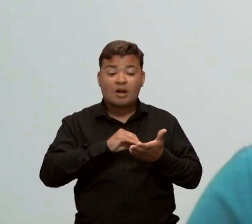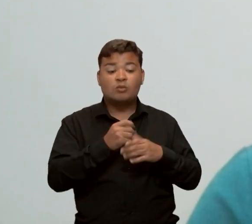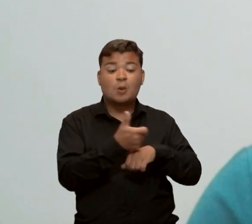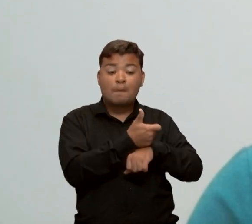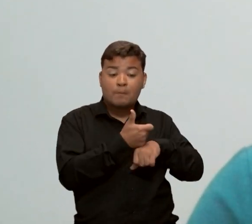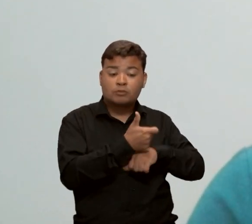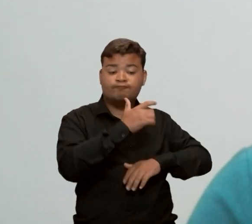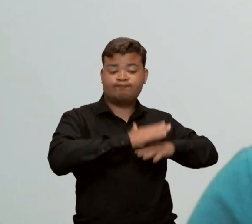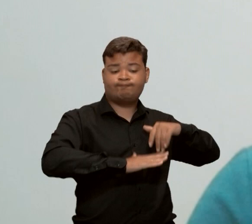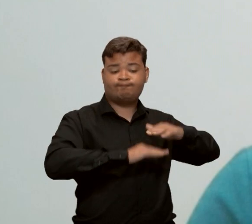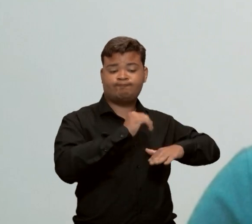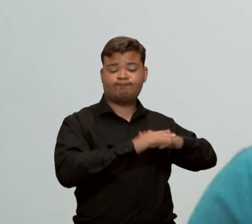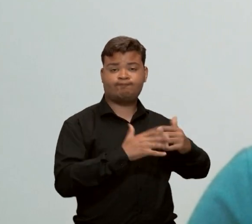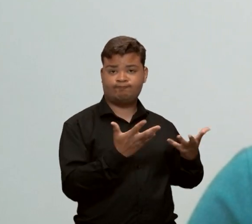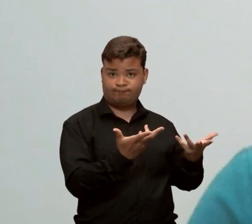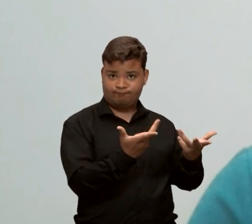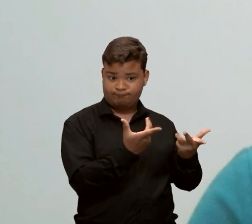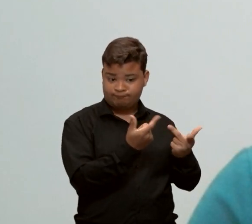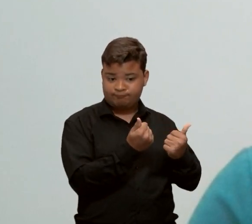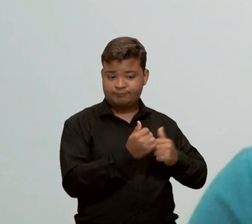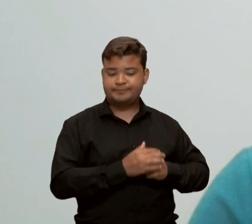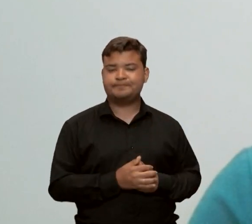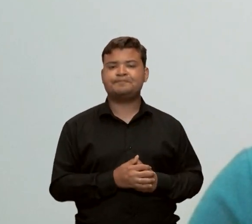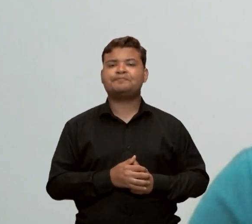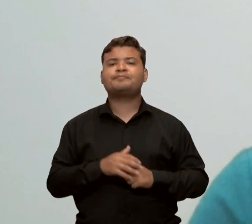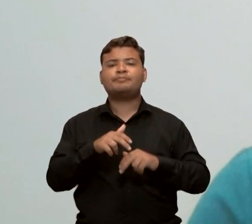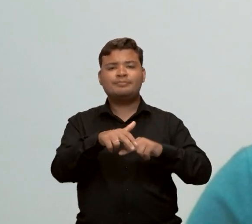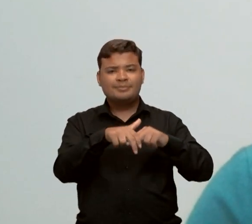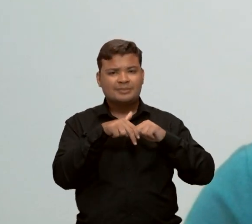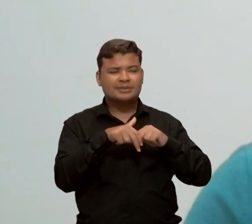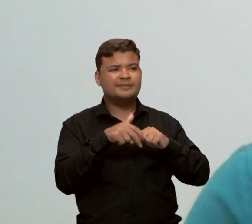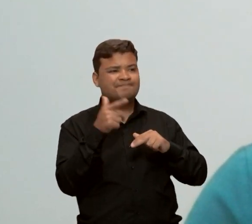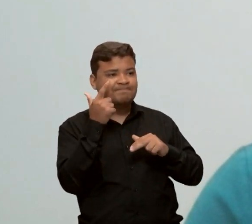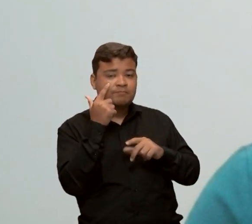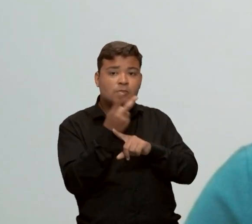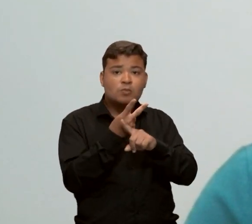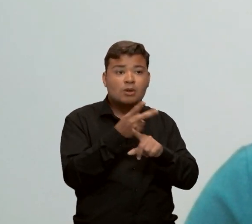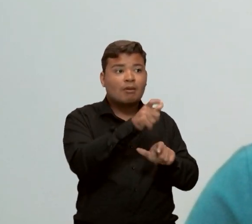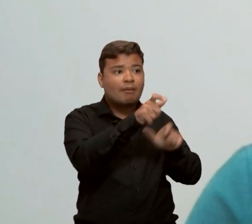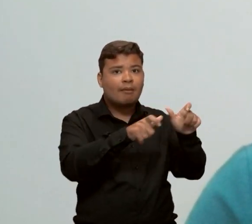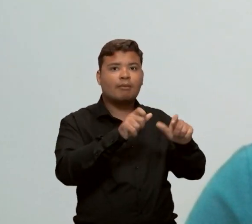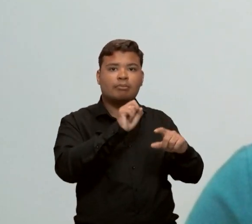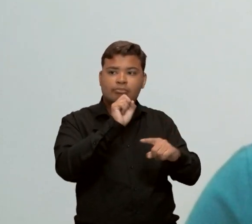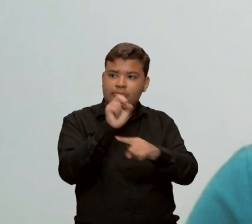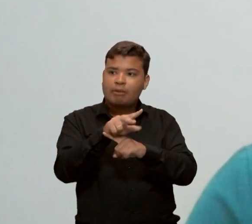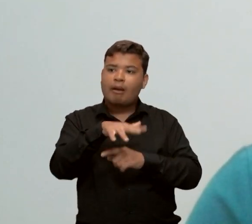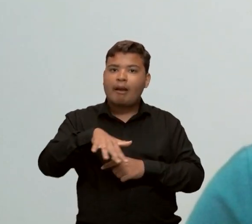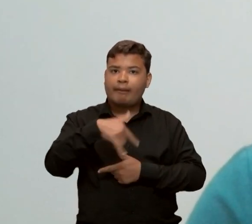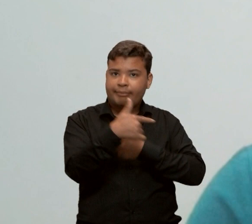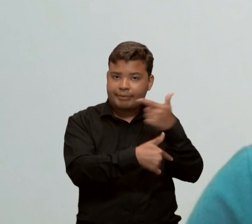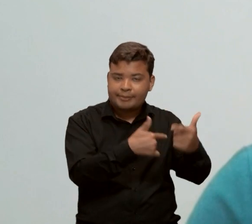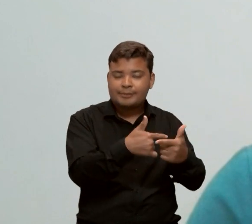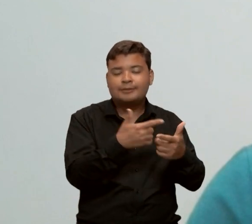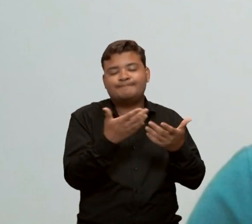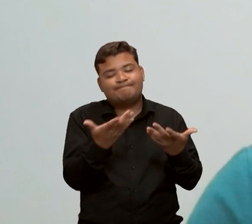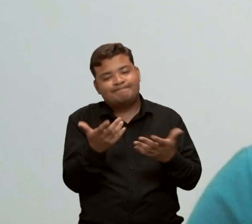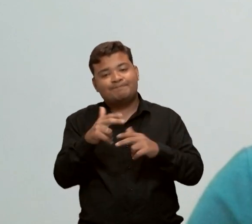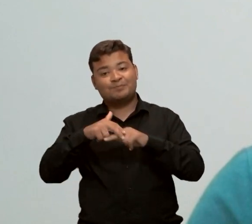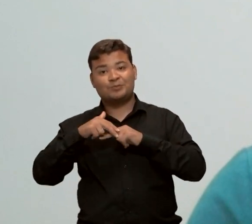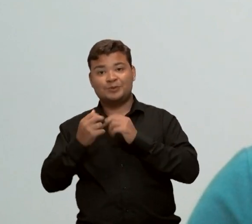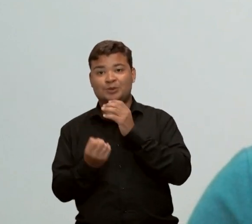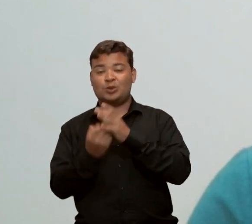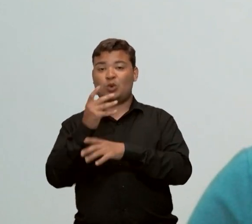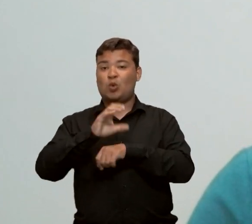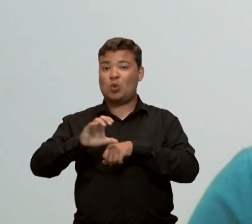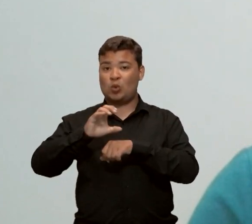qualificados. Então, essa busca por mão de obra qualificada, surgiu a ideia de criar o curso de Engenharia de Materiais, que